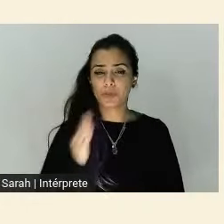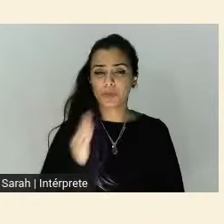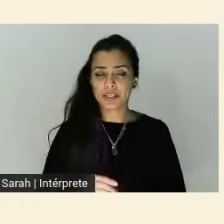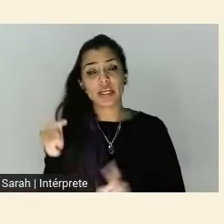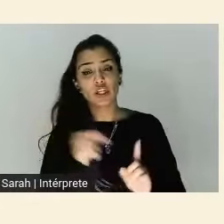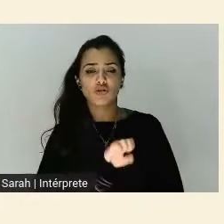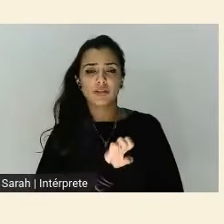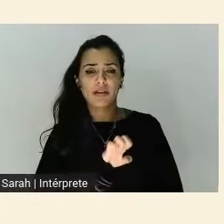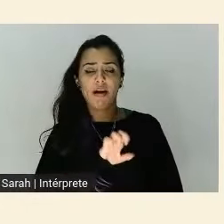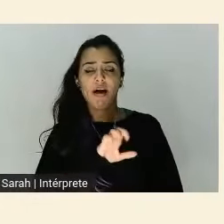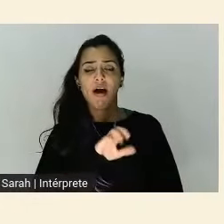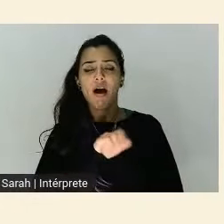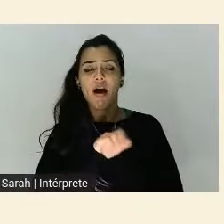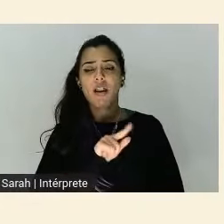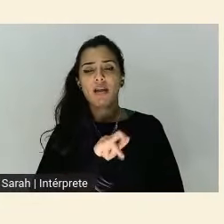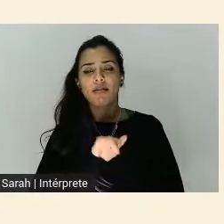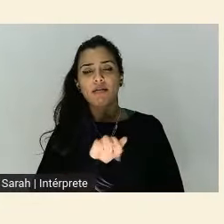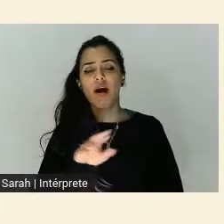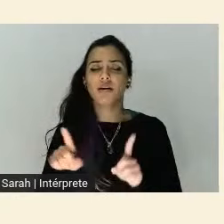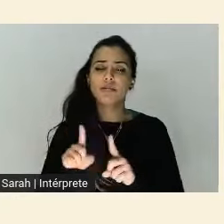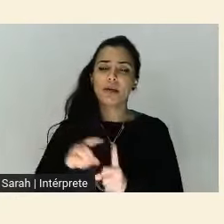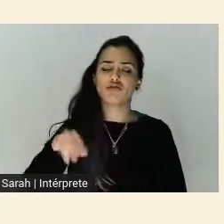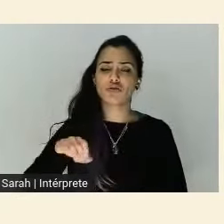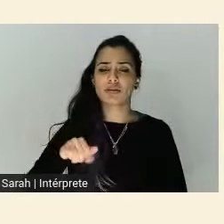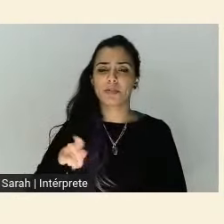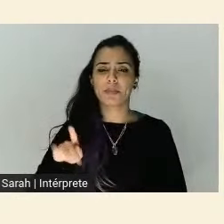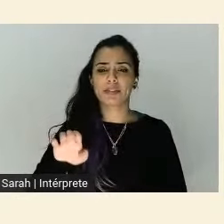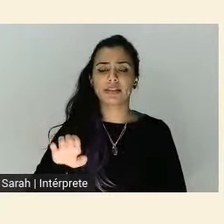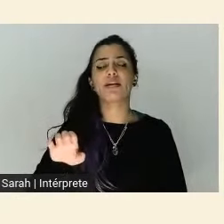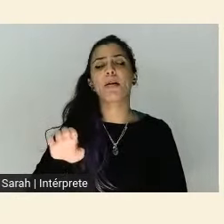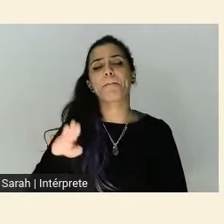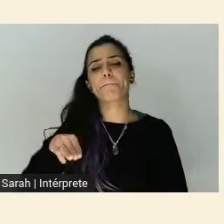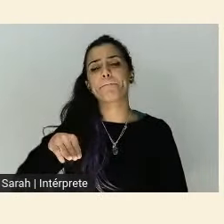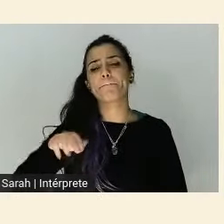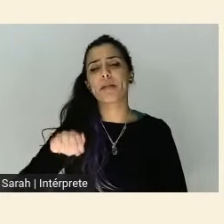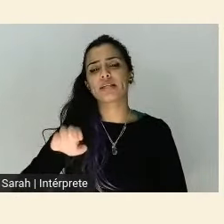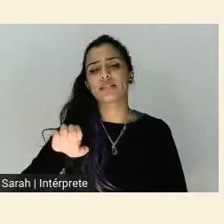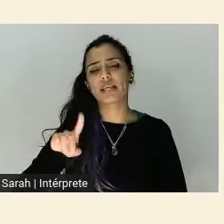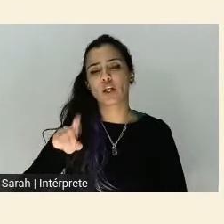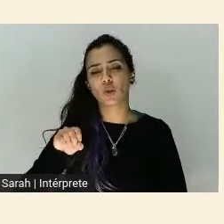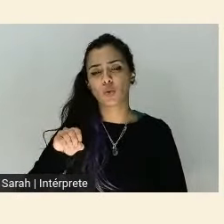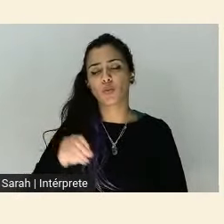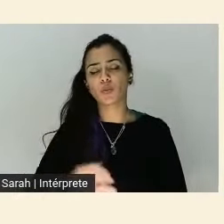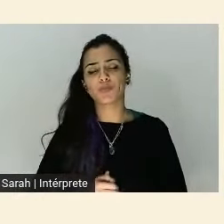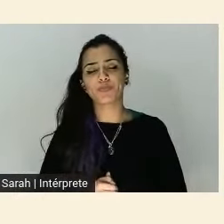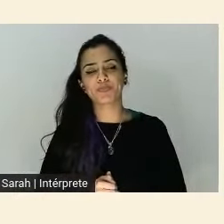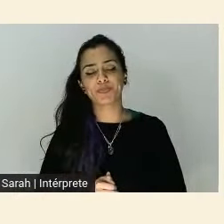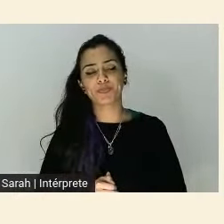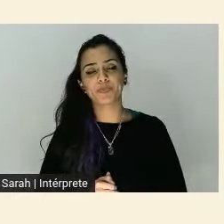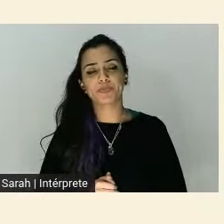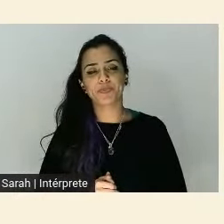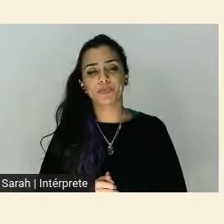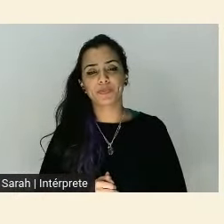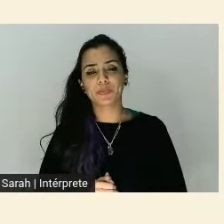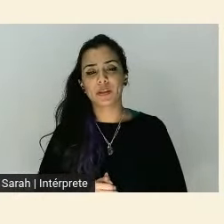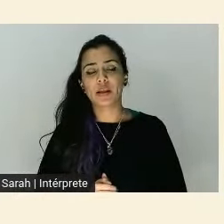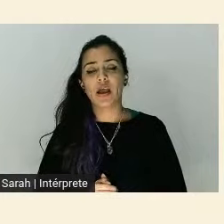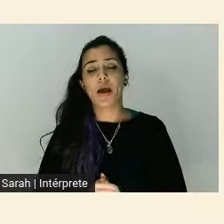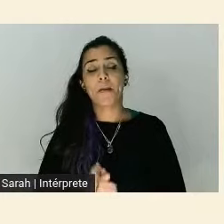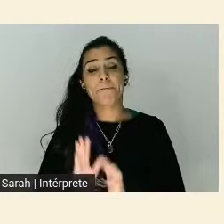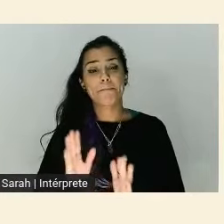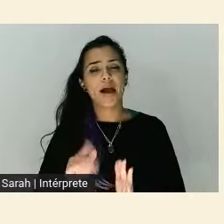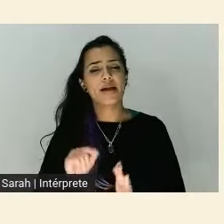Macedo, que são nomes consagrados do romantismo nacional. Mas as similitudes são